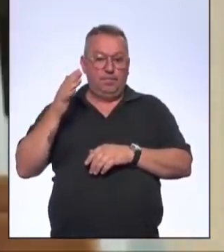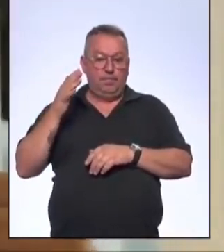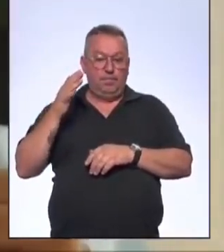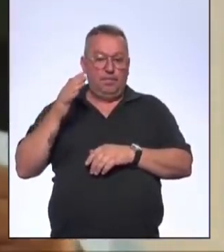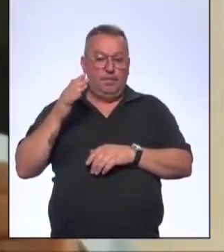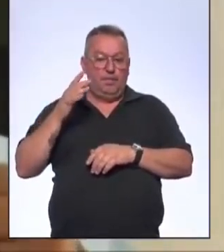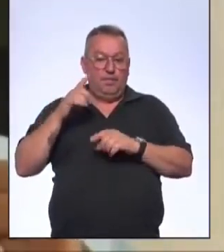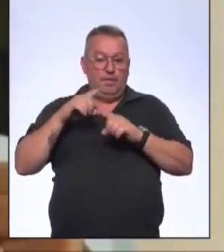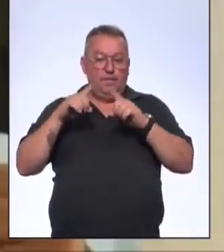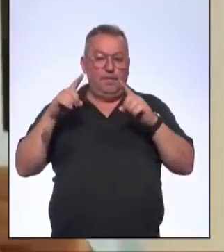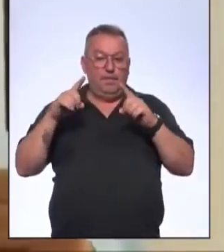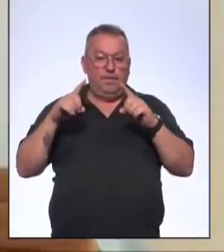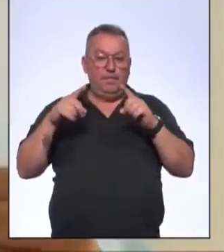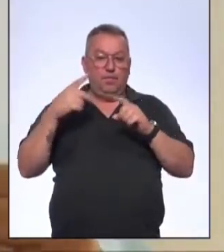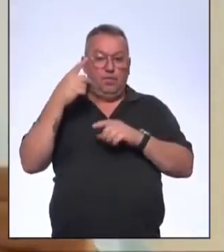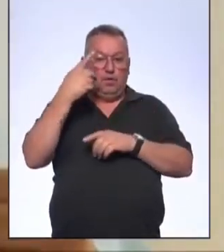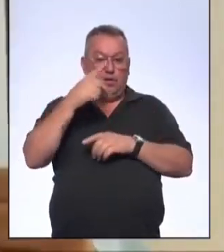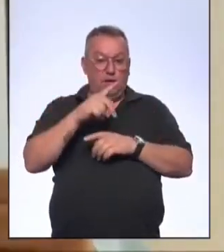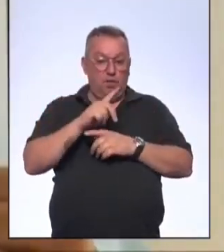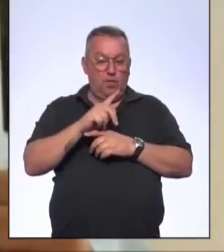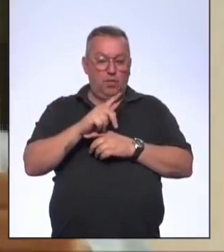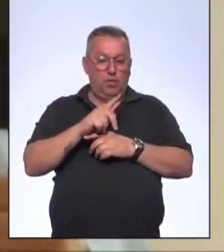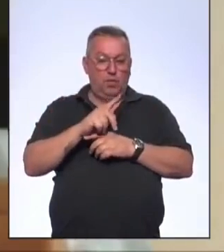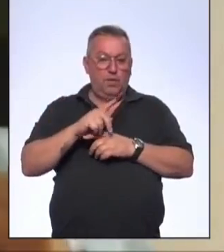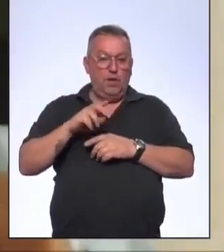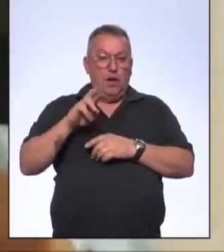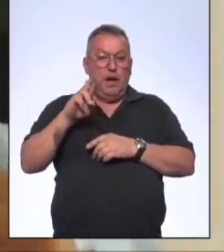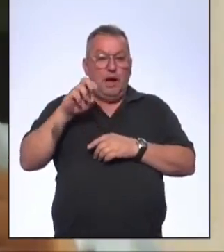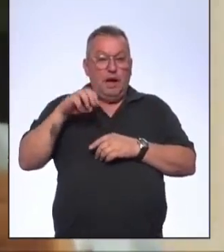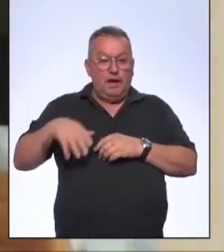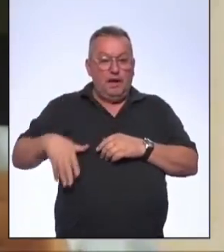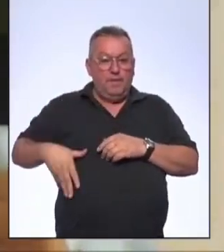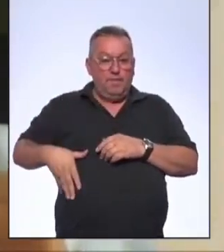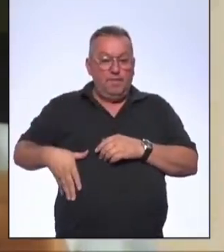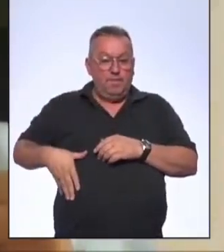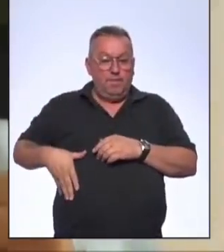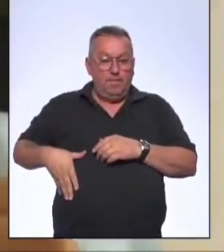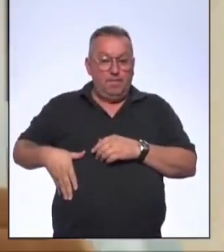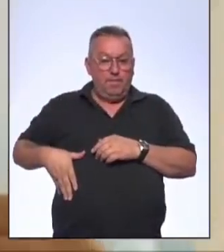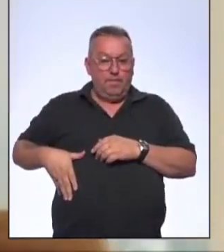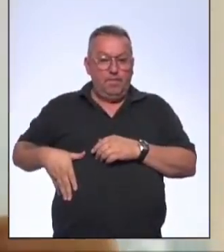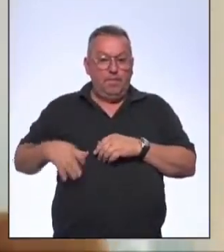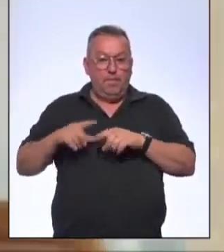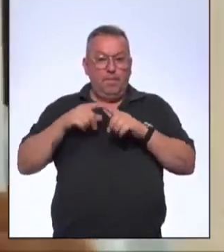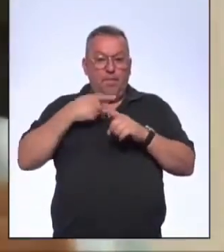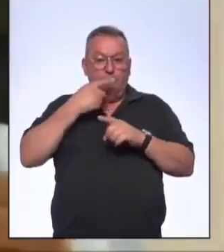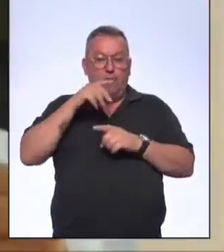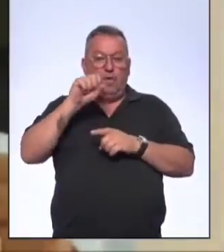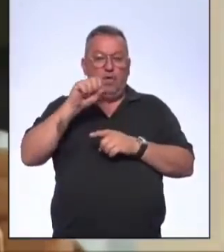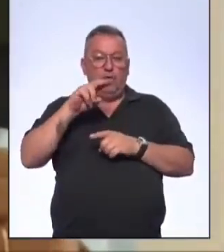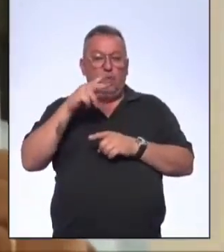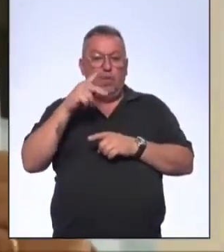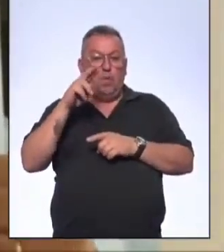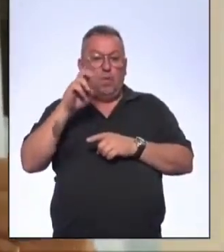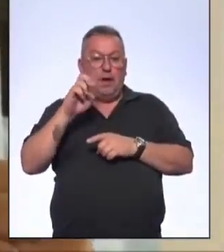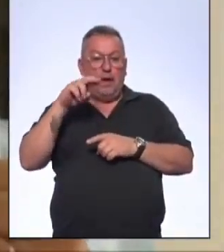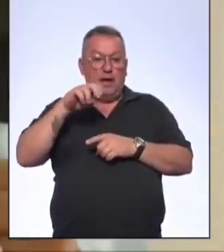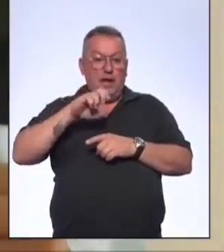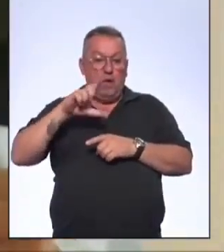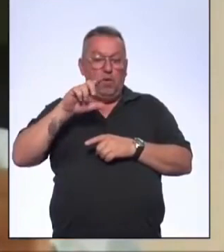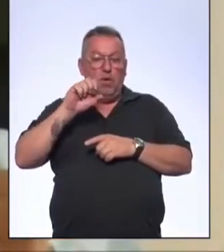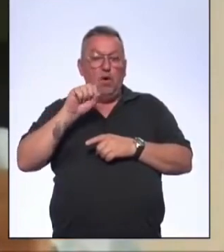Em cima do seu rim vai ter uma glândula chamada suprarrenal. Supra quer dizer em